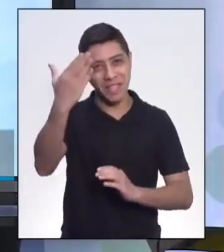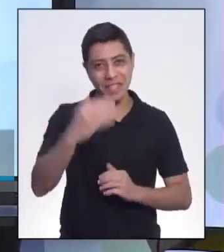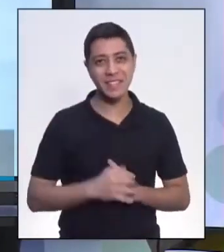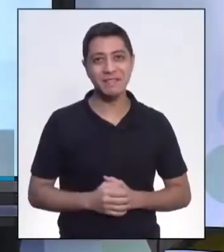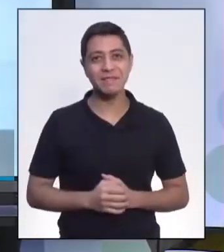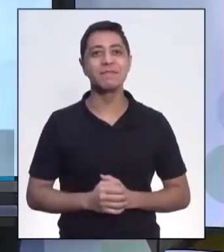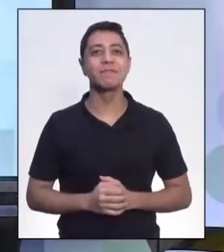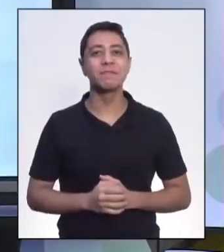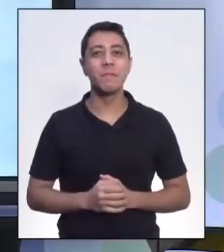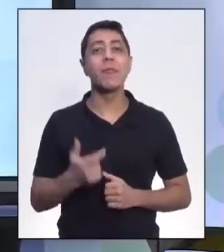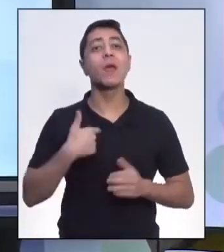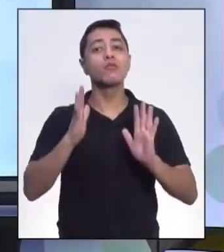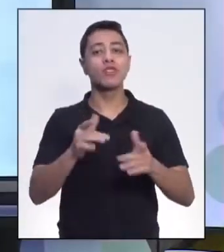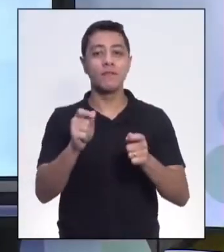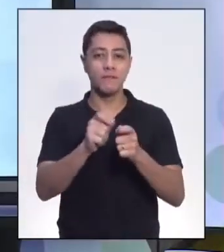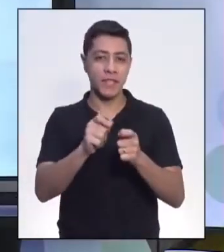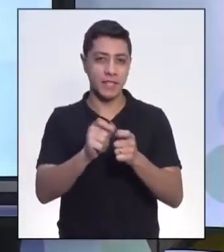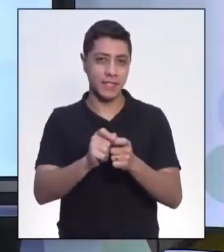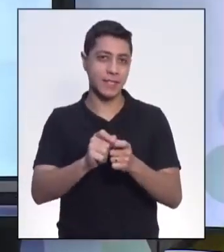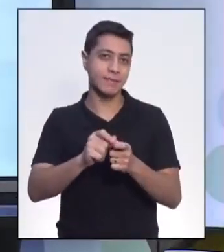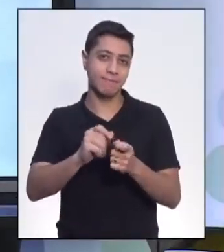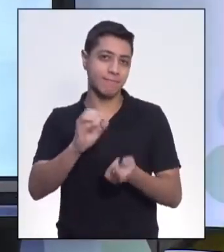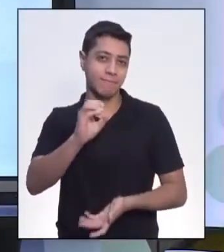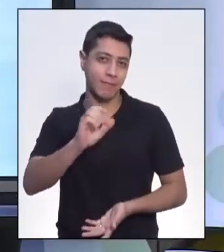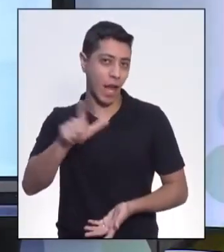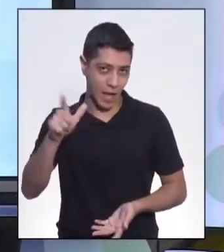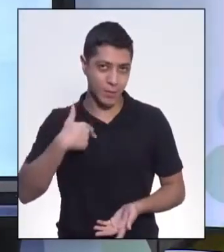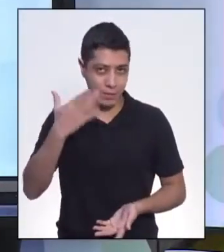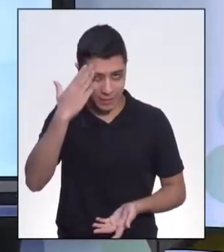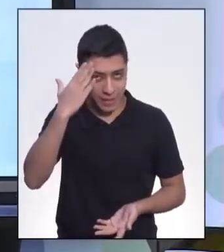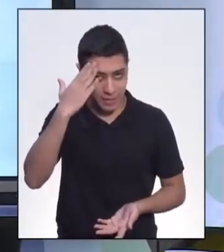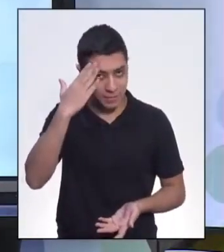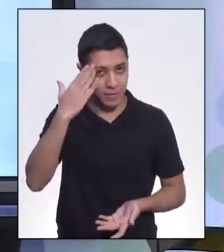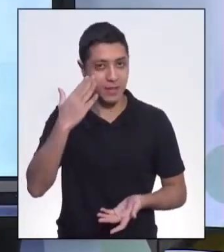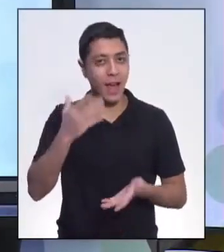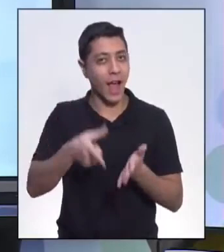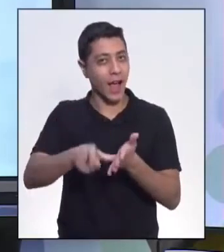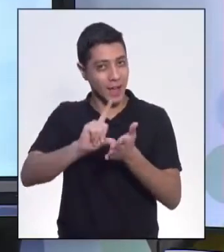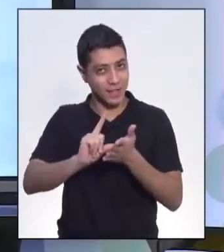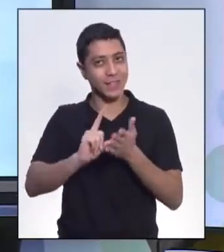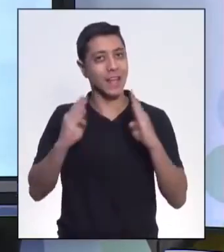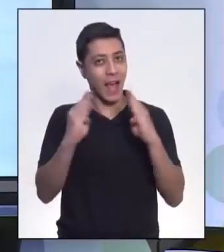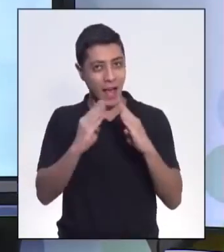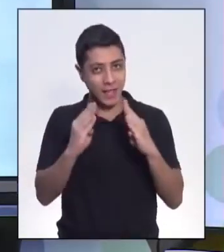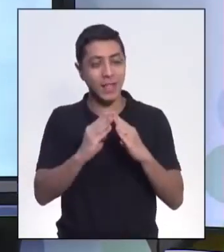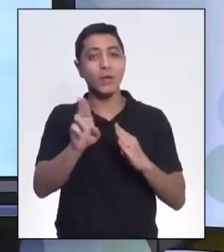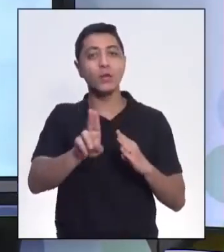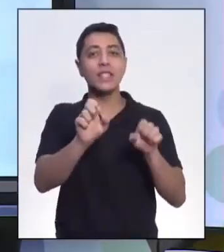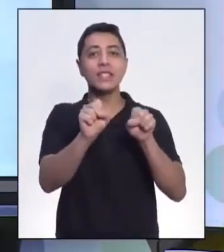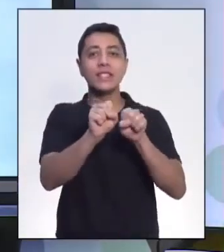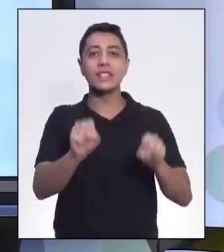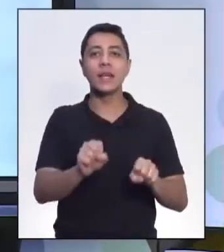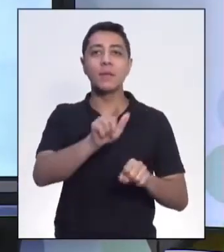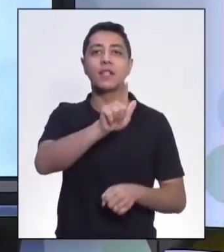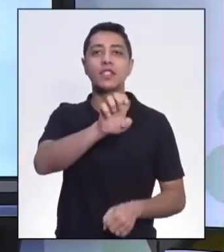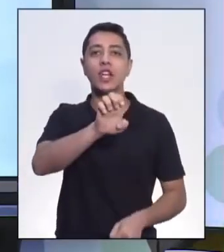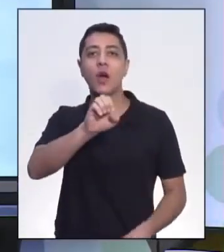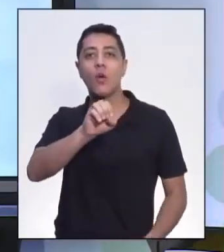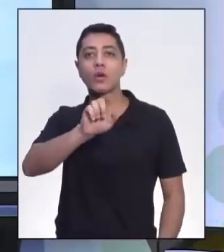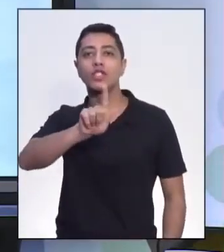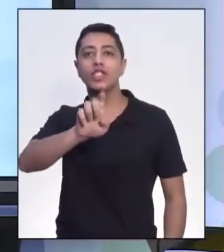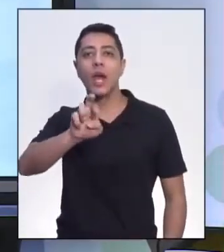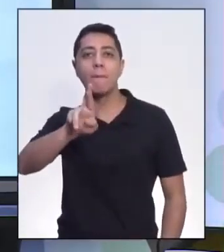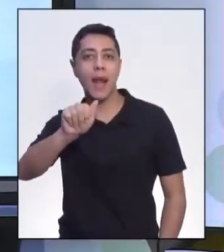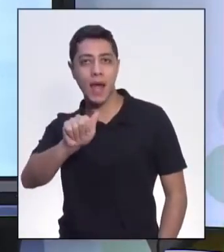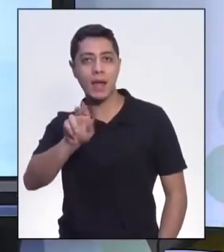pouquinho mais rápido, que eu sabia que vocês estavam montando aí. Então, óbvio, já fiz em casa, né, no GeoGebra, bem bonitinho. Então vamos marcar aí, ó, os pontos